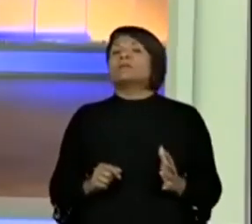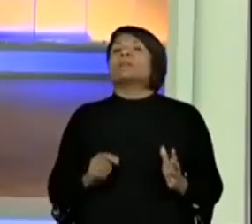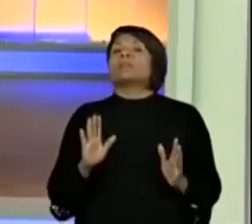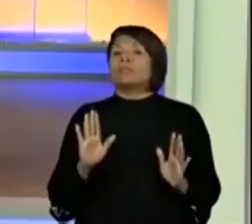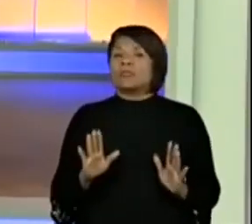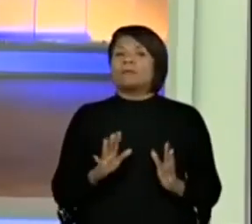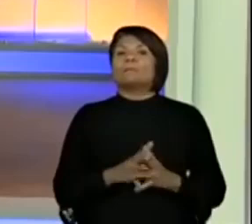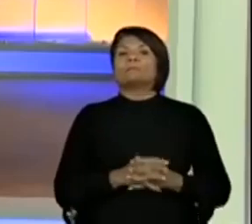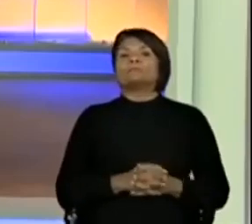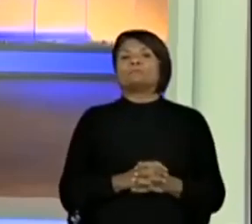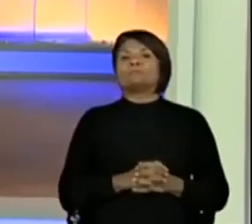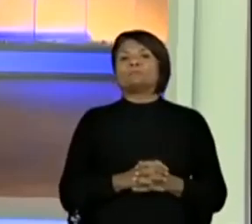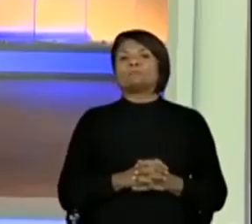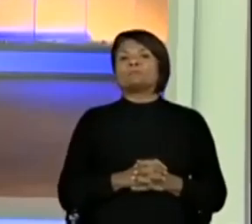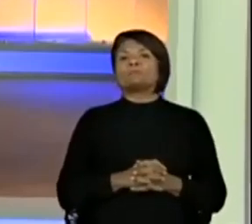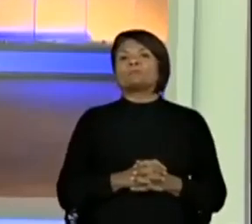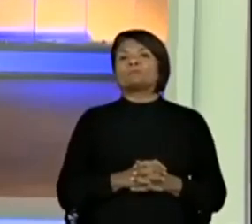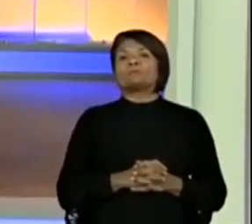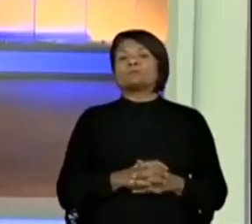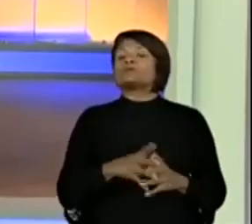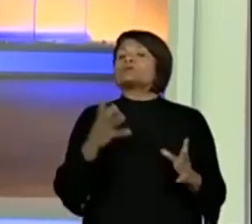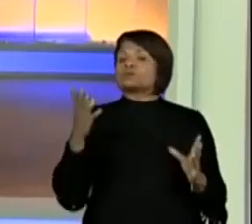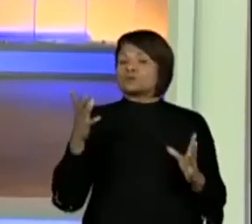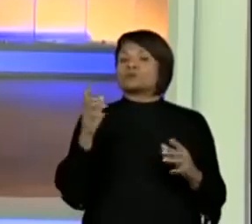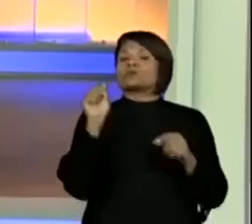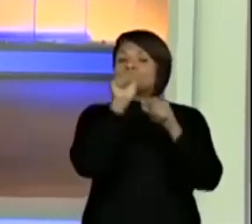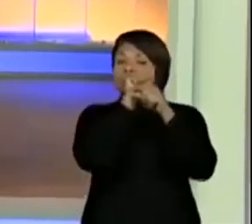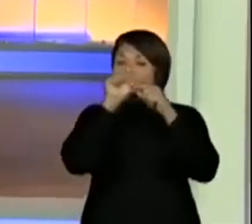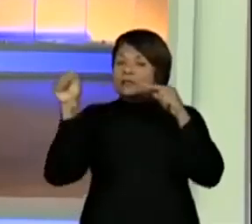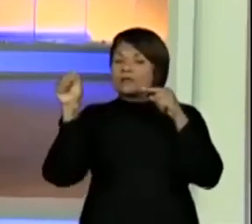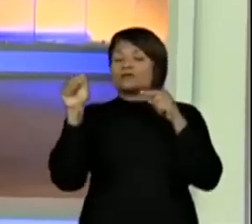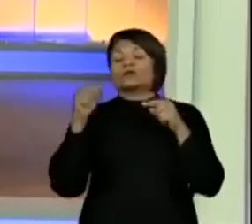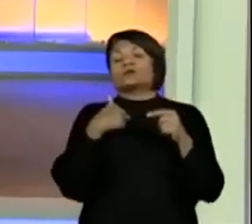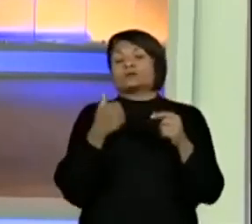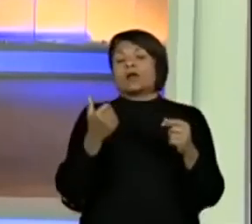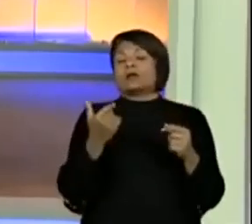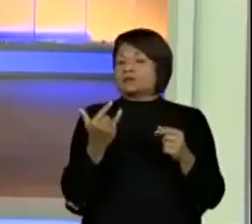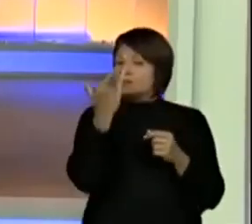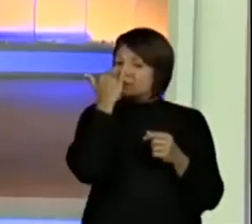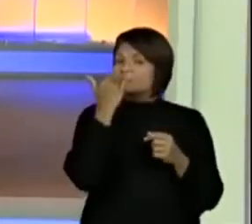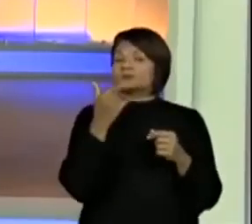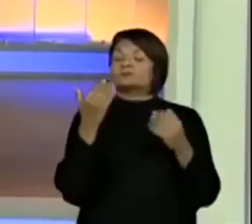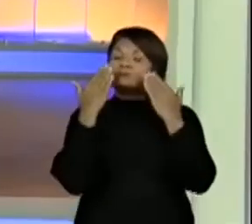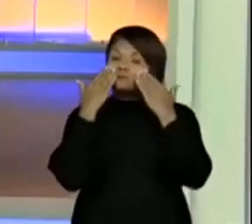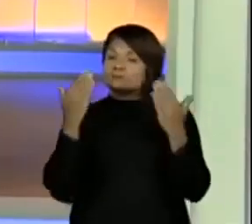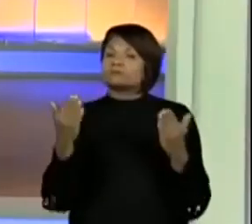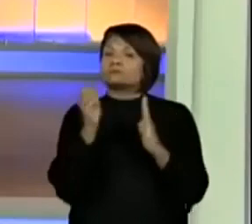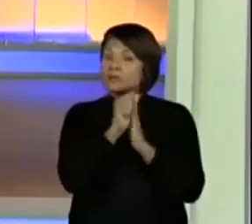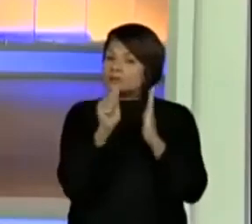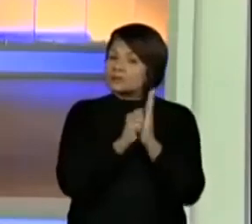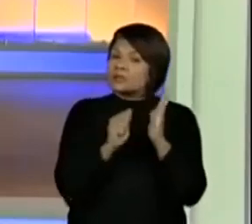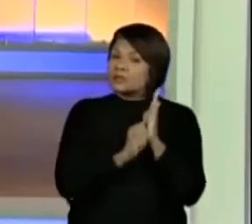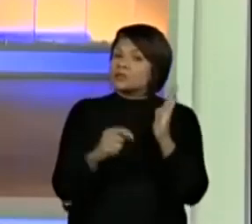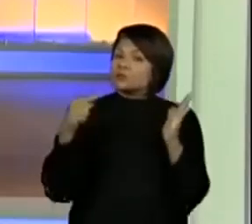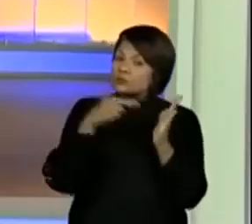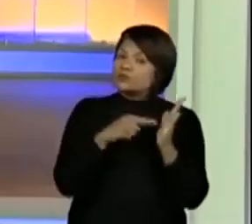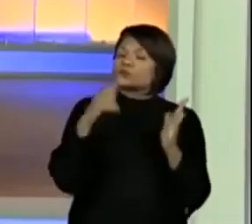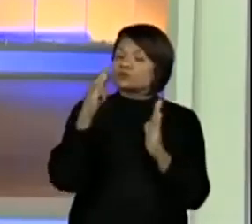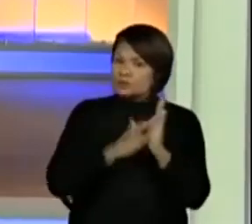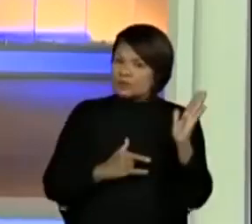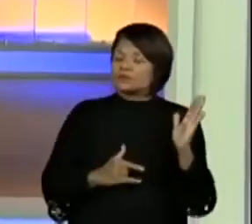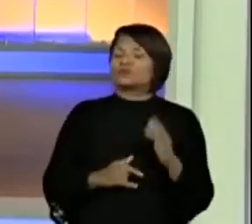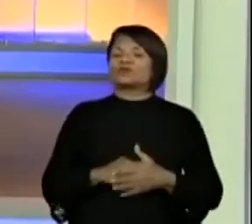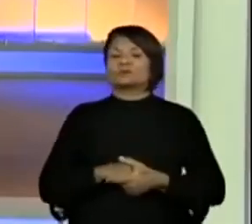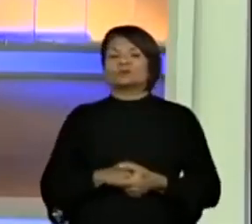lá. Aqui, ó. Grife. Isso está explícito, está escrito, está lá no texto.